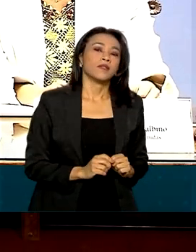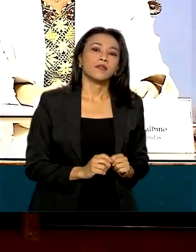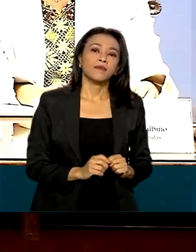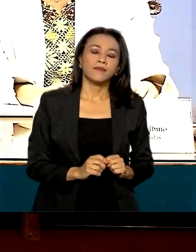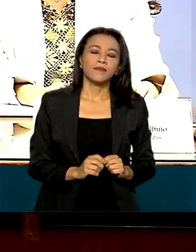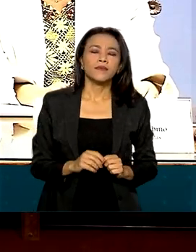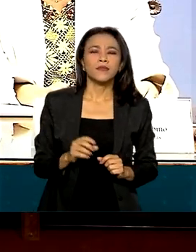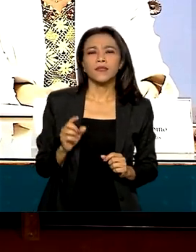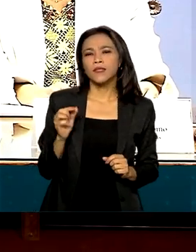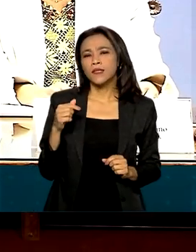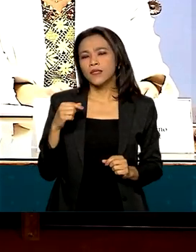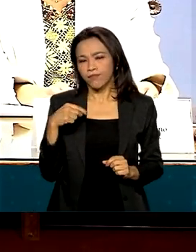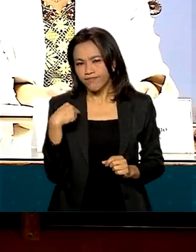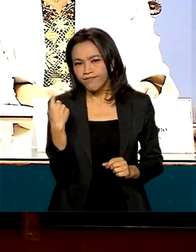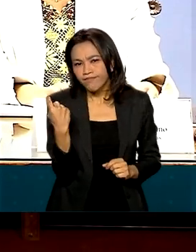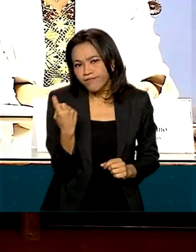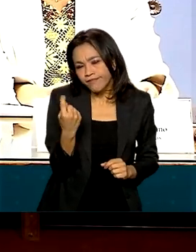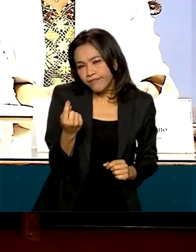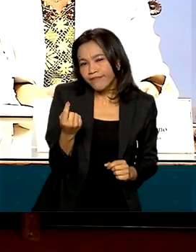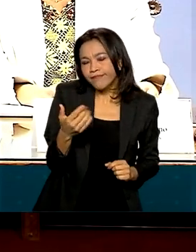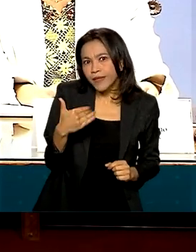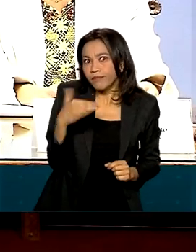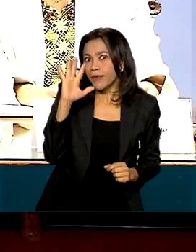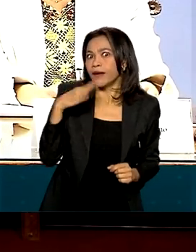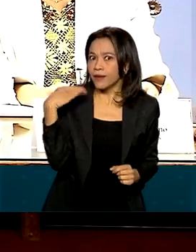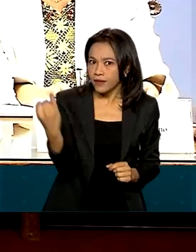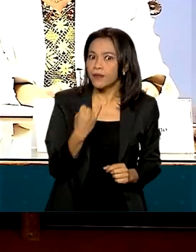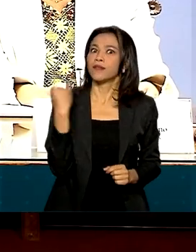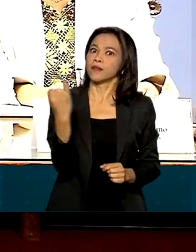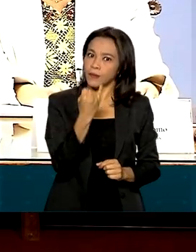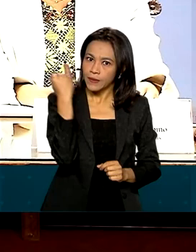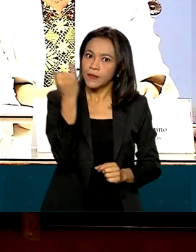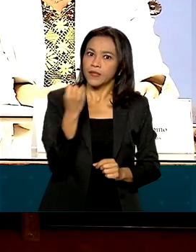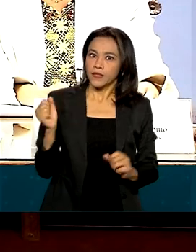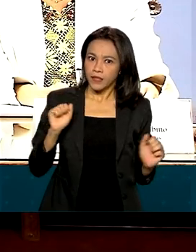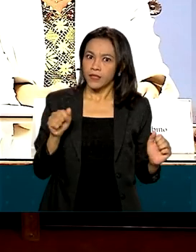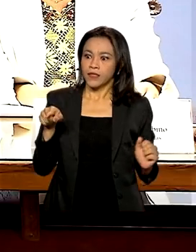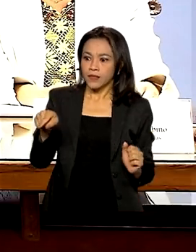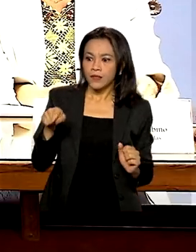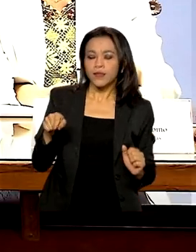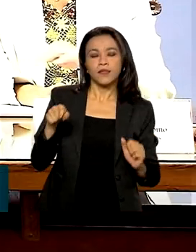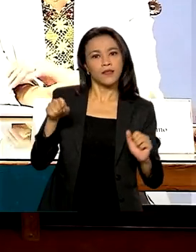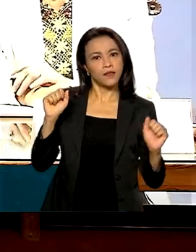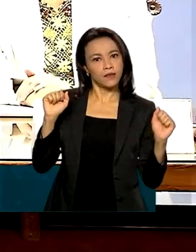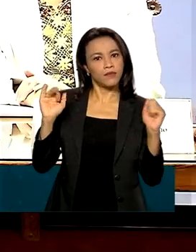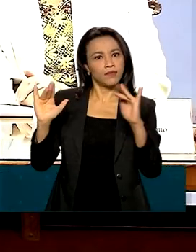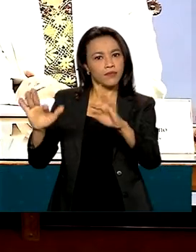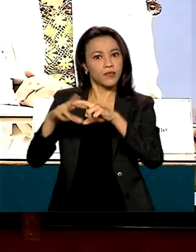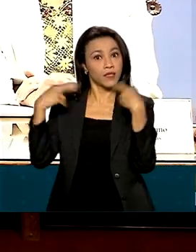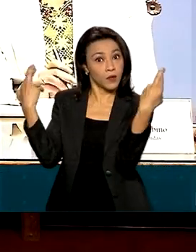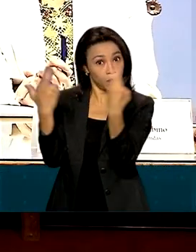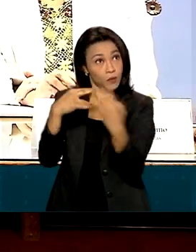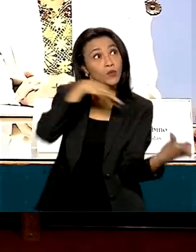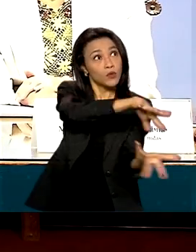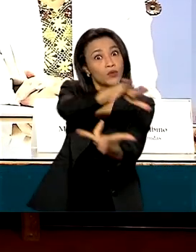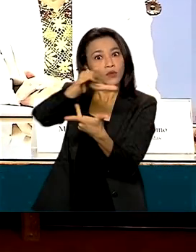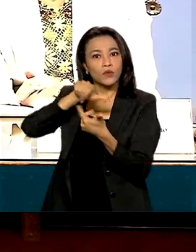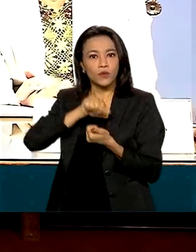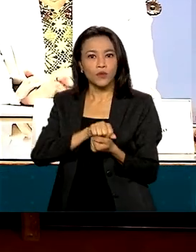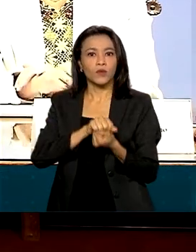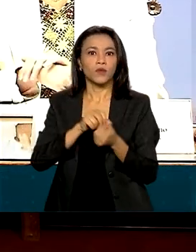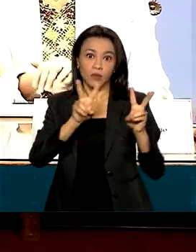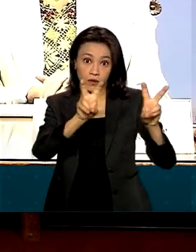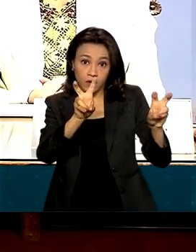um dos aspectos talvez mais relevantes da conjuntura internacional, é como a